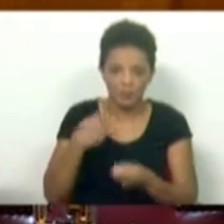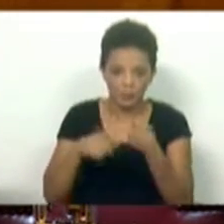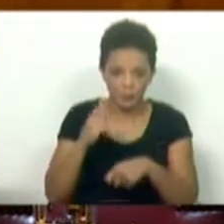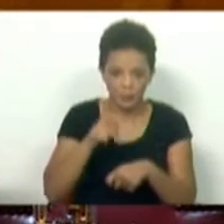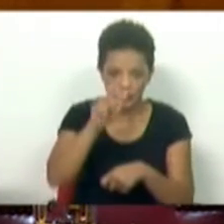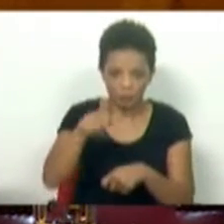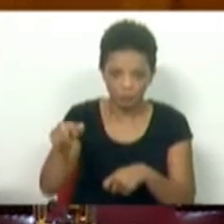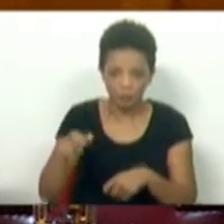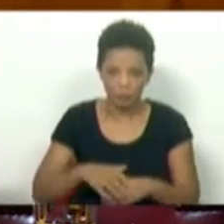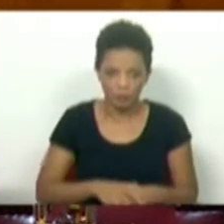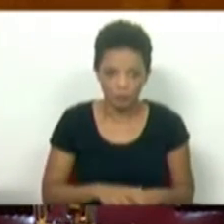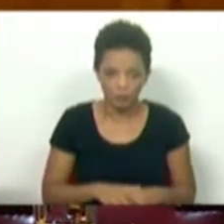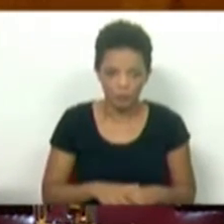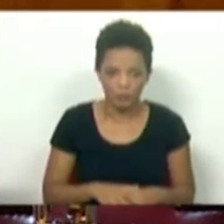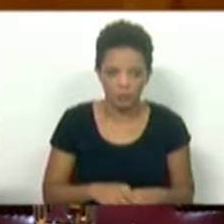parte